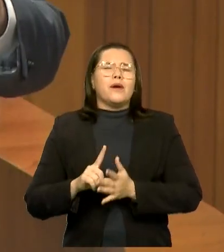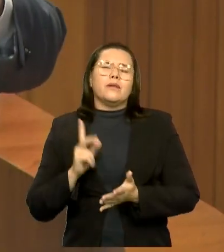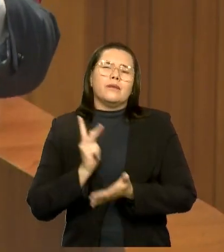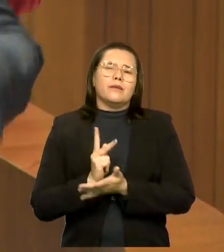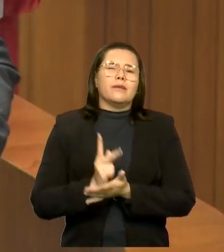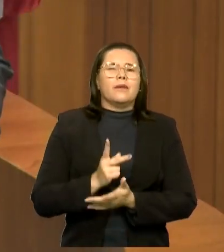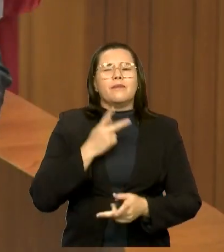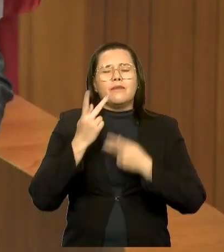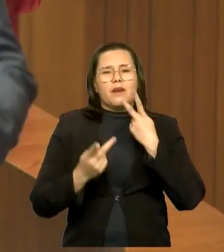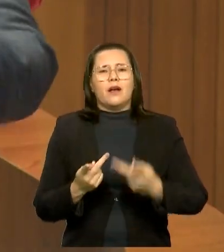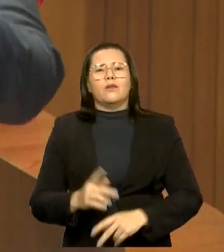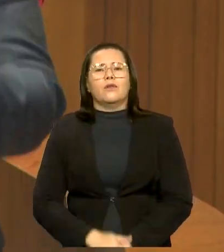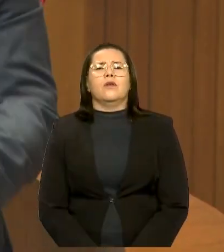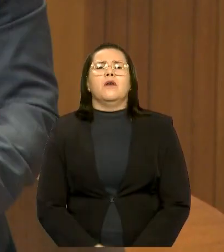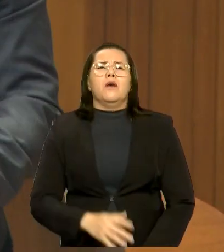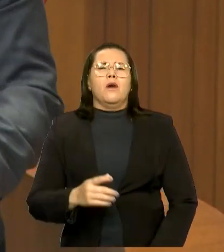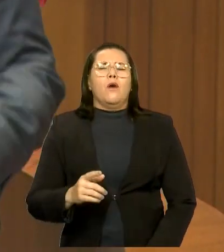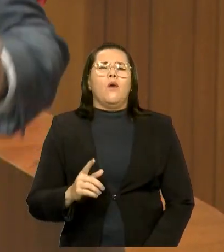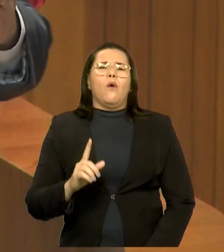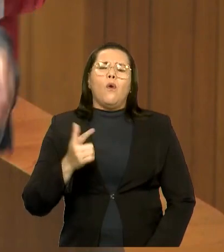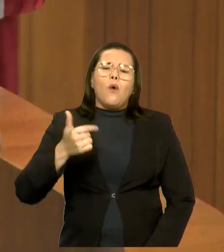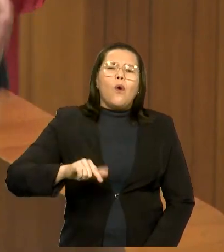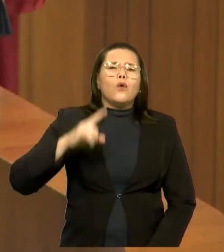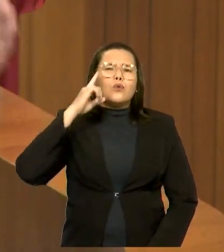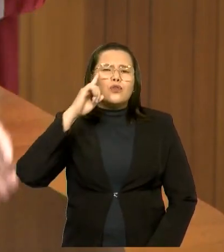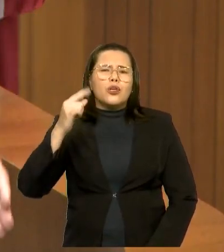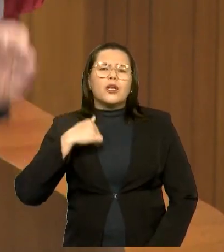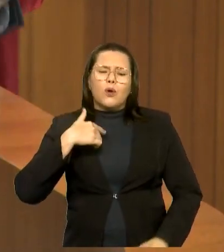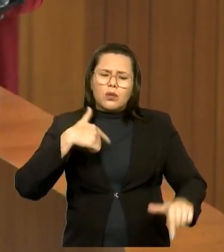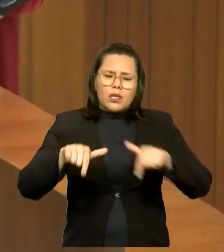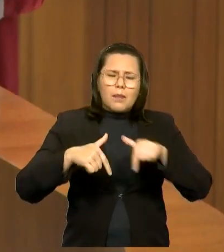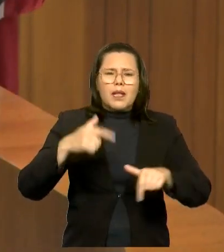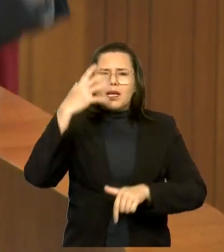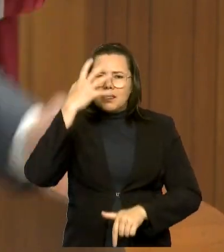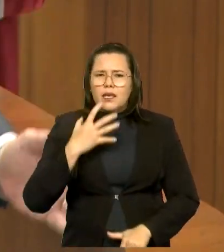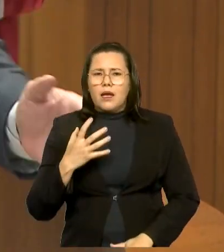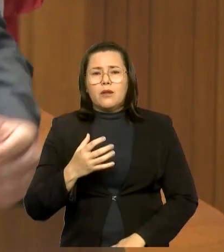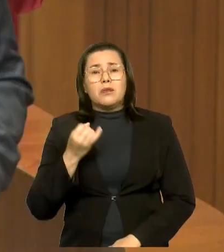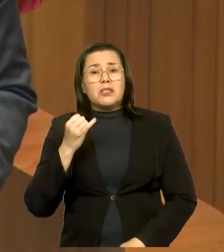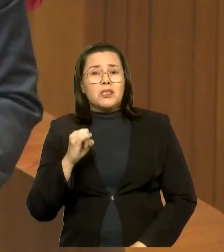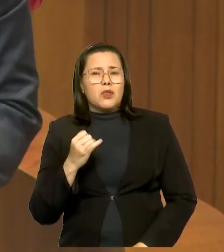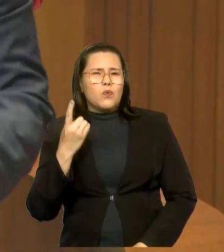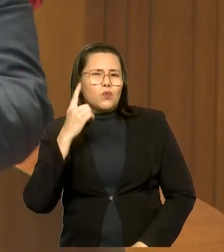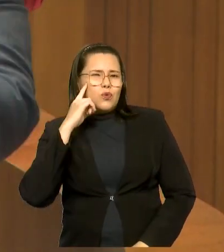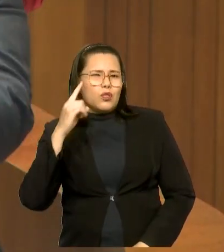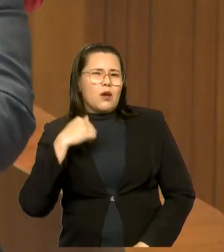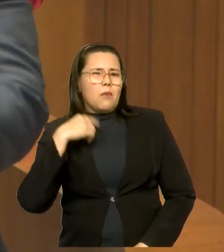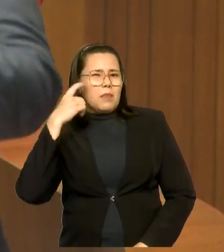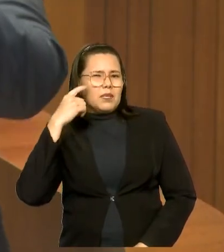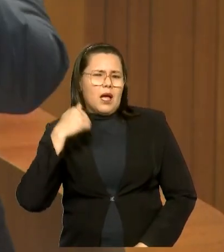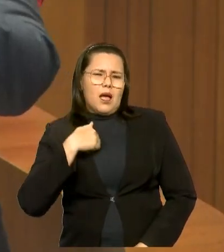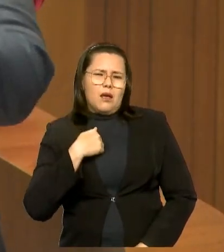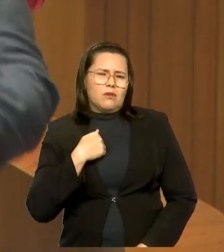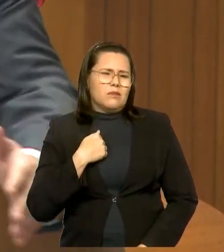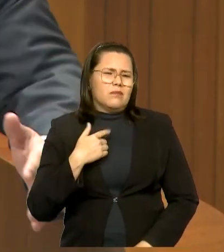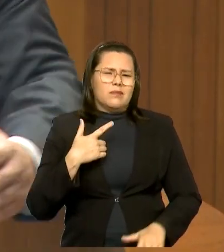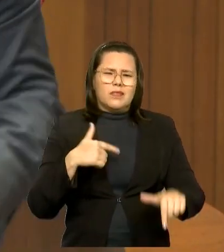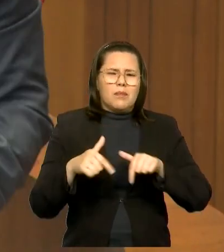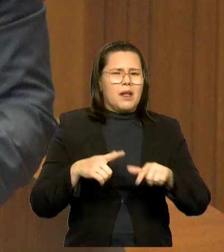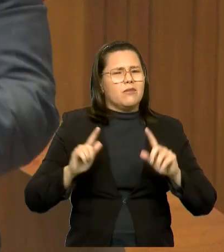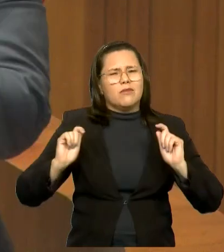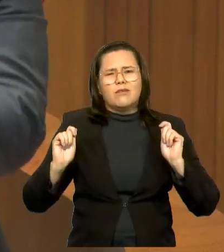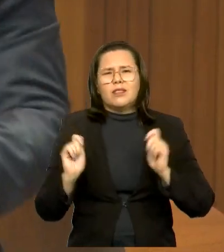mais um dia da minha missão. E se algum dia eu achar que eu não posso mais servir o povo do Maranhão, voltarei